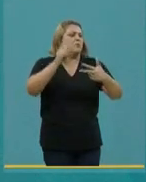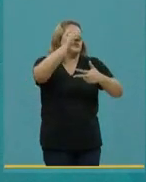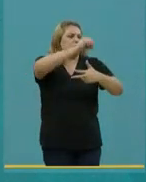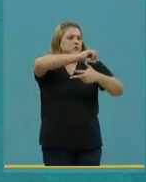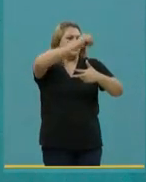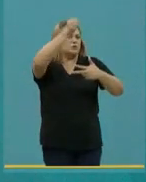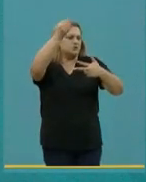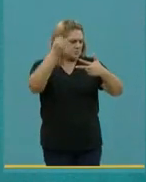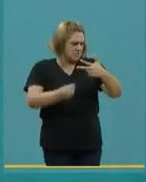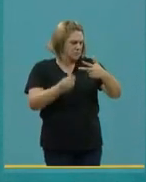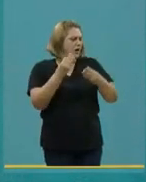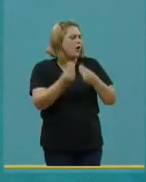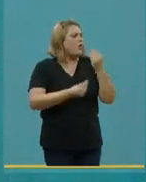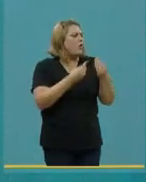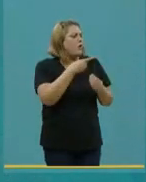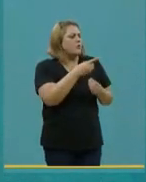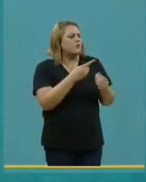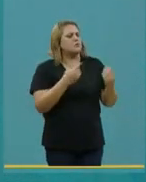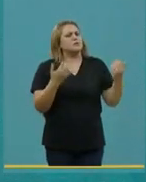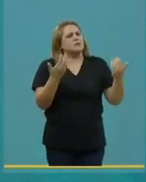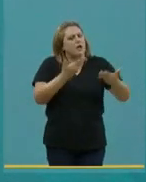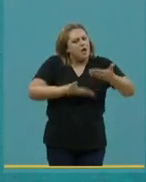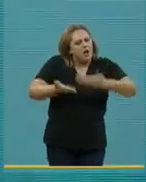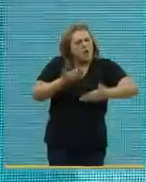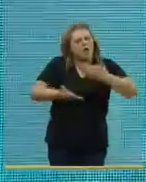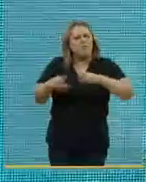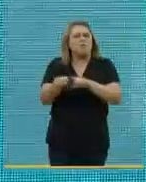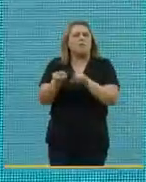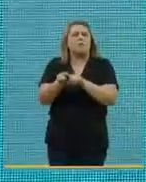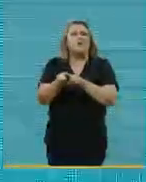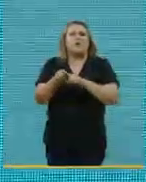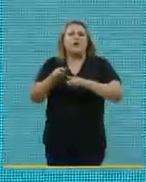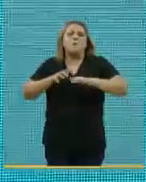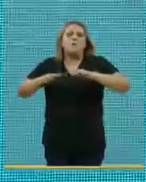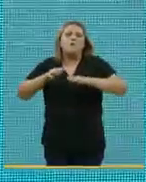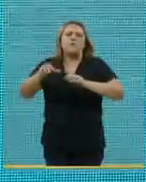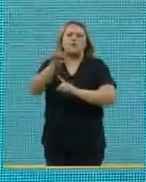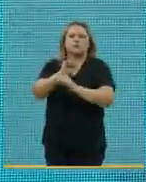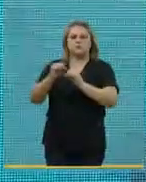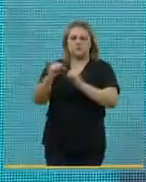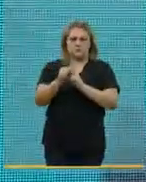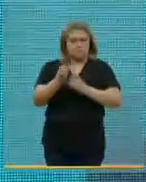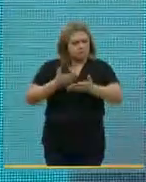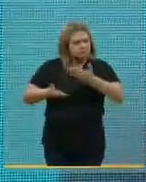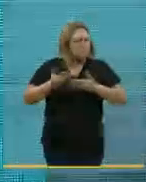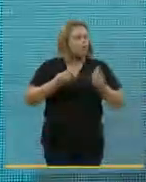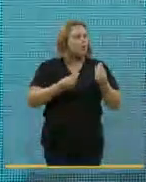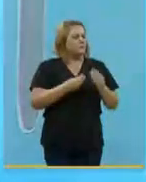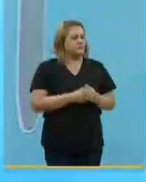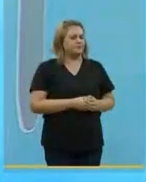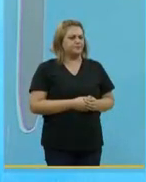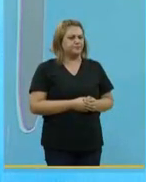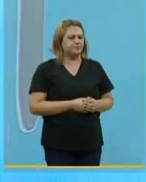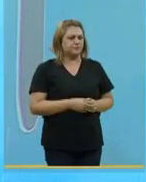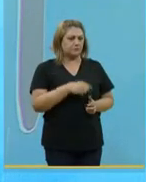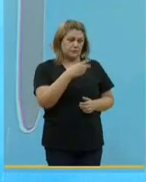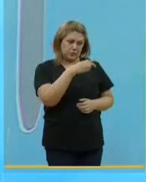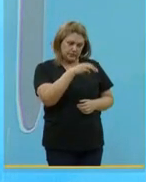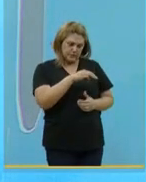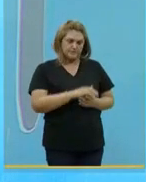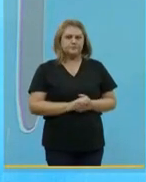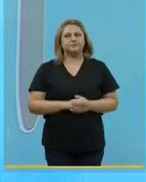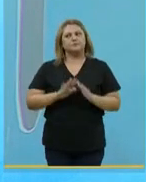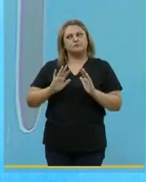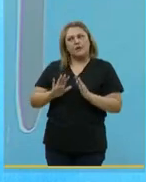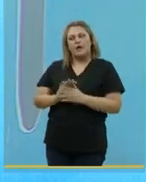com os movimentos sociais para dom biasin candidato dois minutos olha